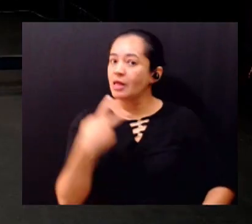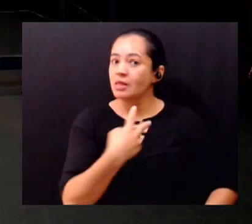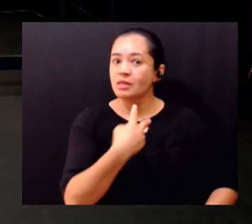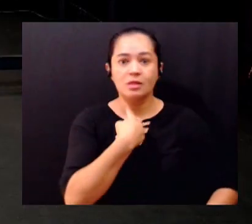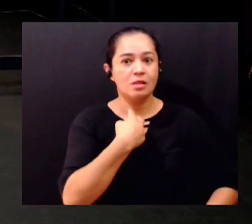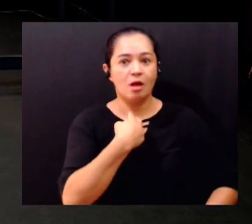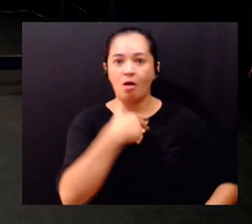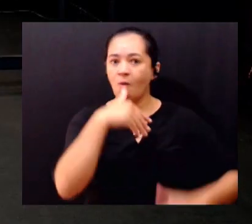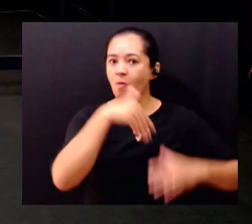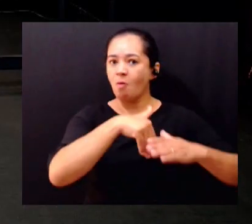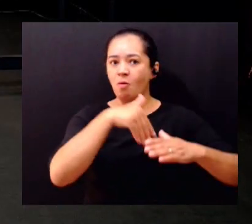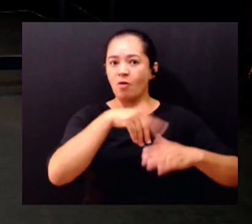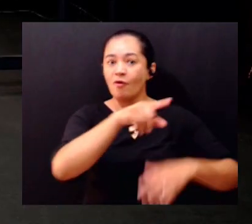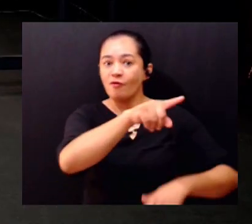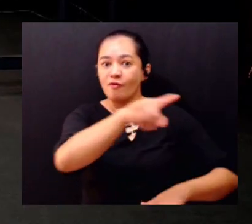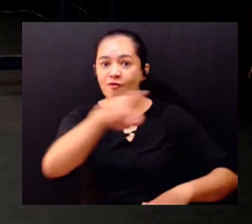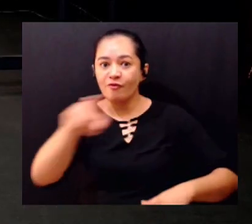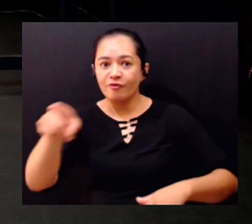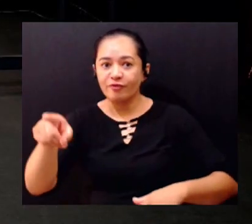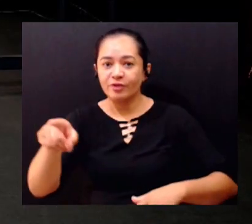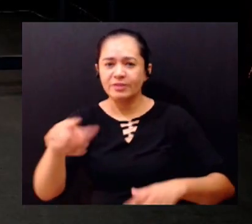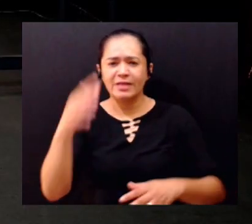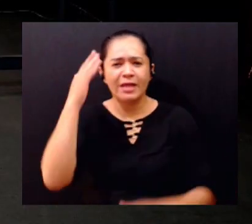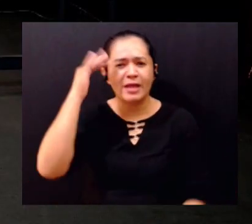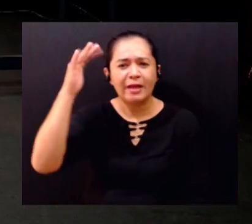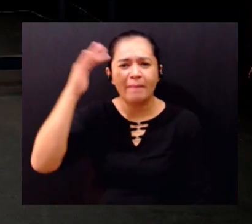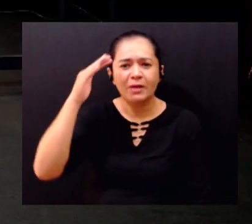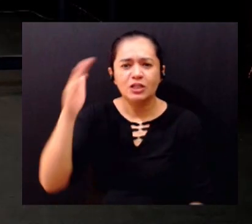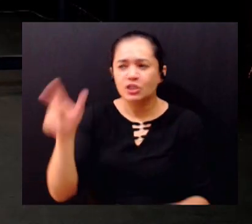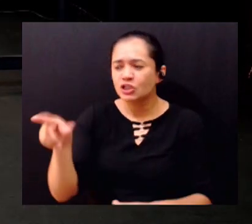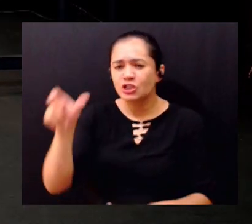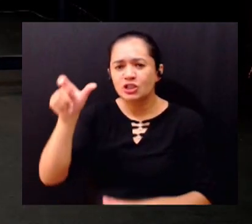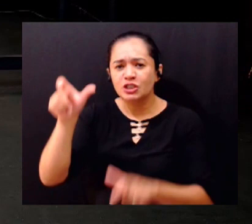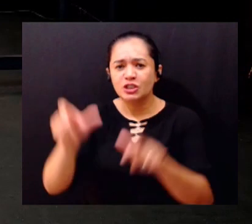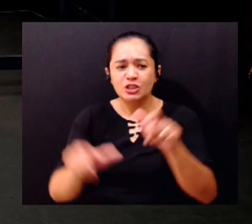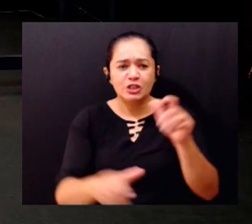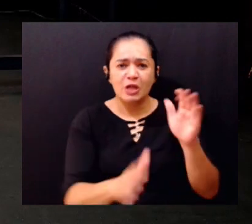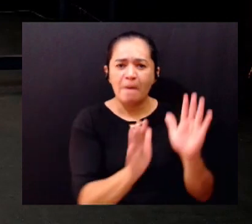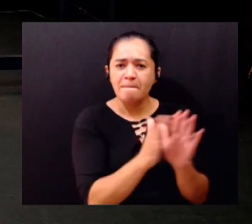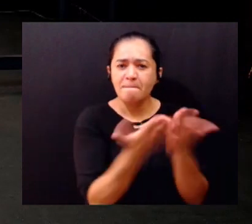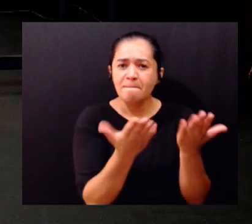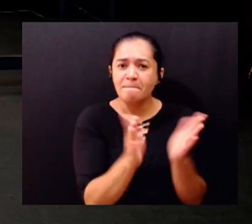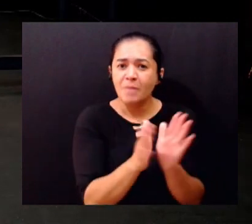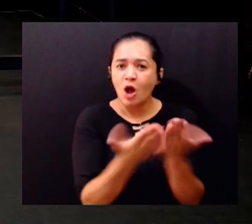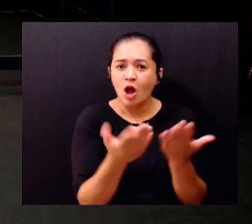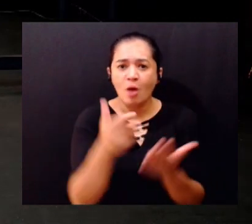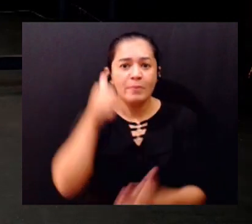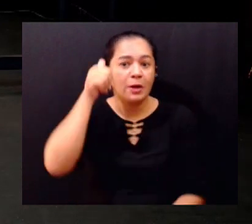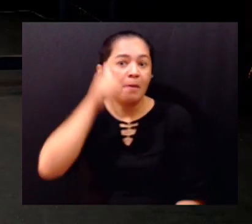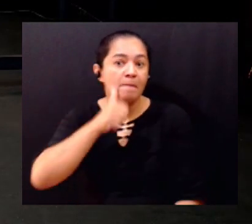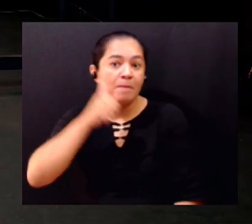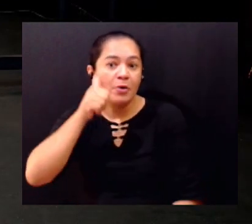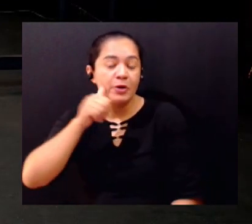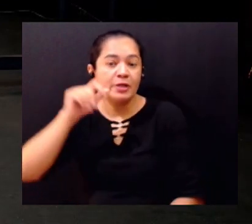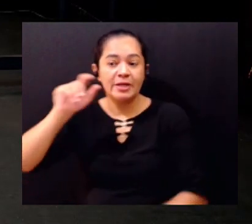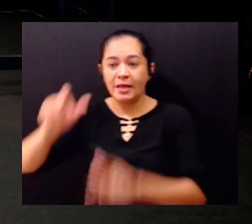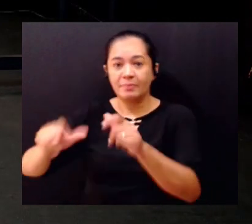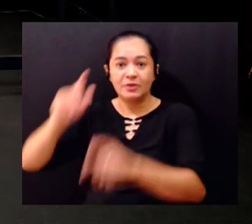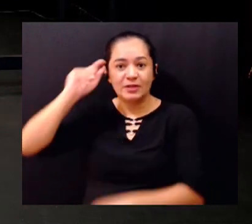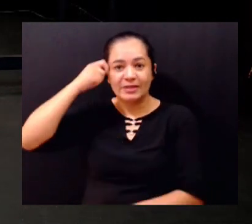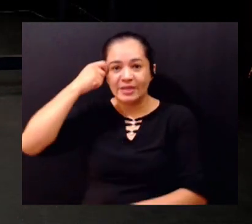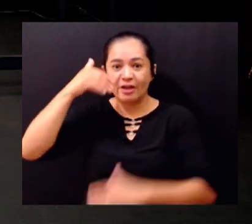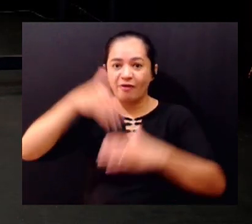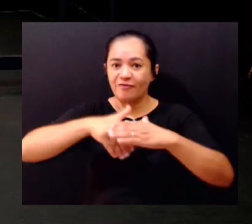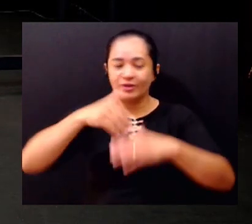nos ouvindo, imagine isso, pobre, mulher e negro não podiam votar para nada. É uma longa deputado. História,